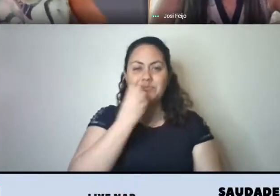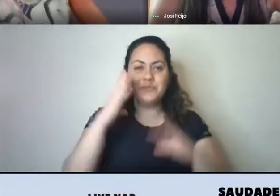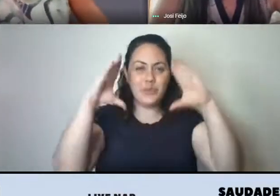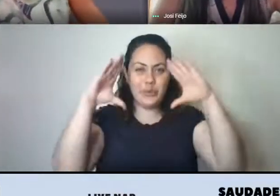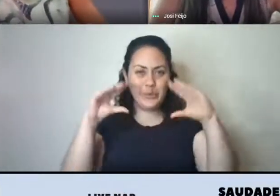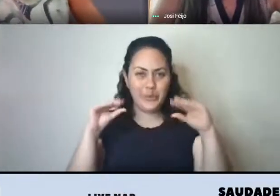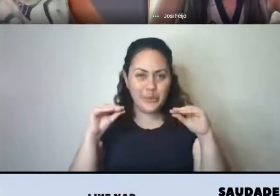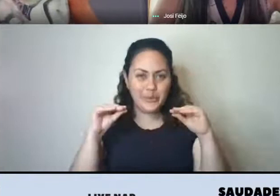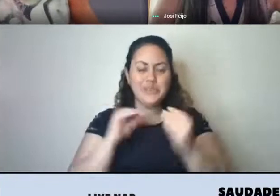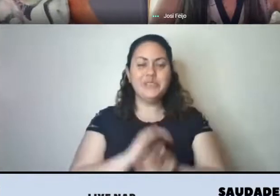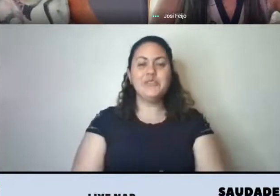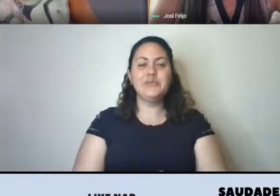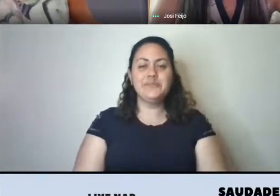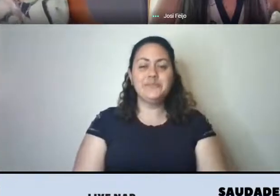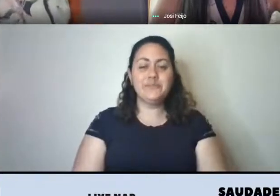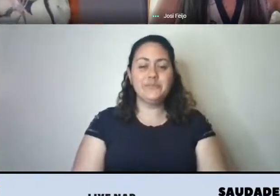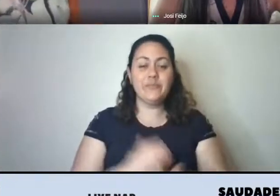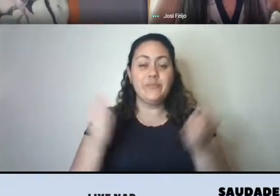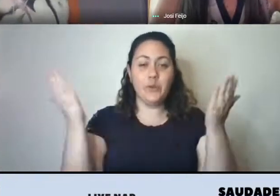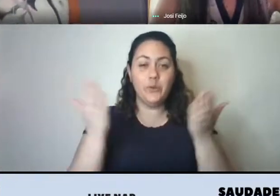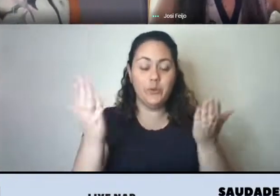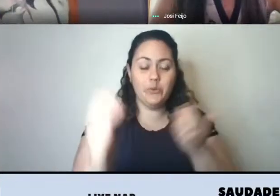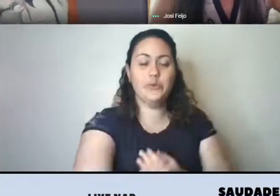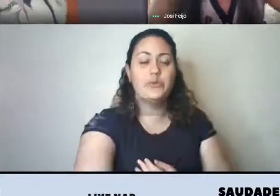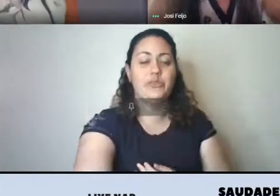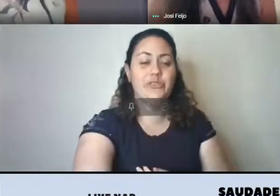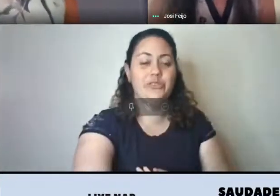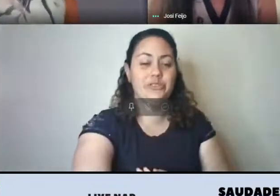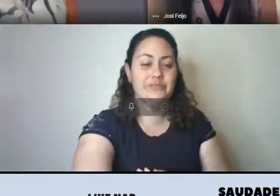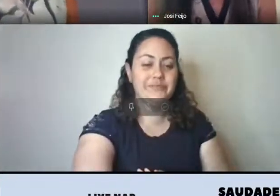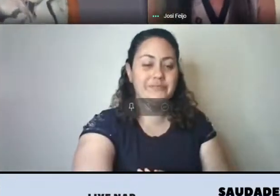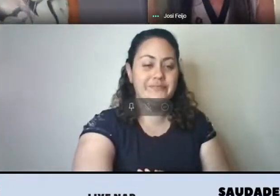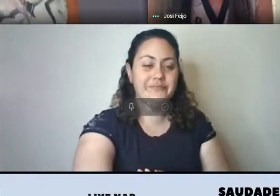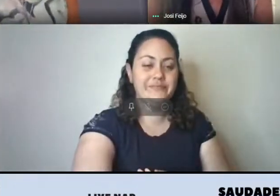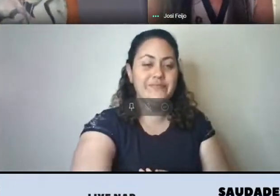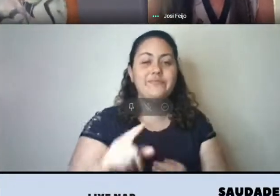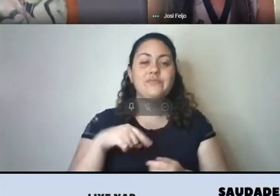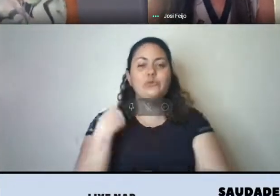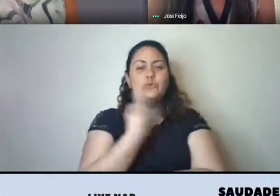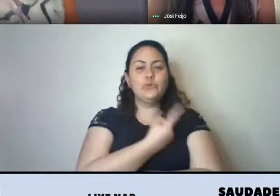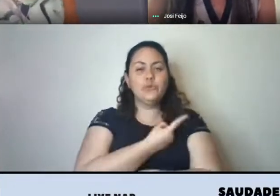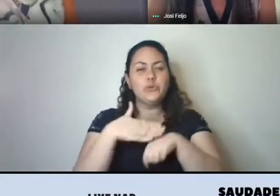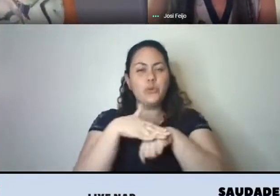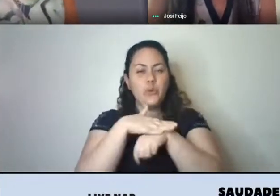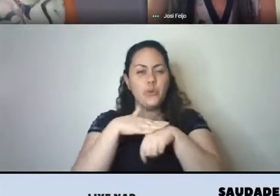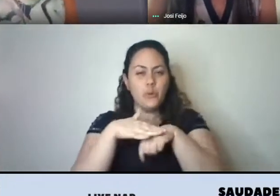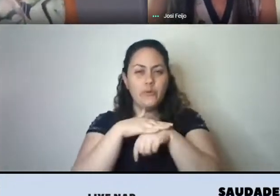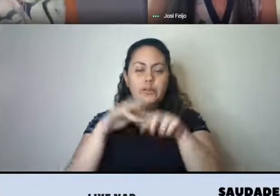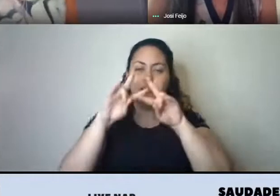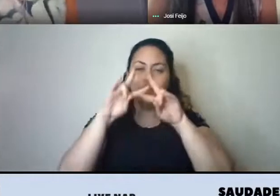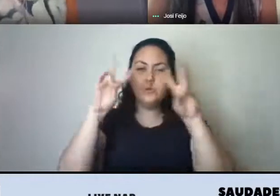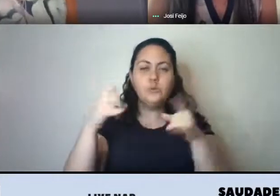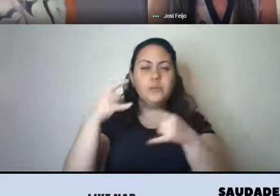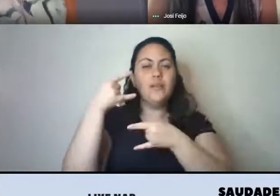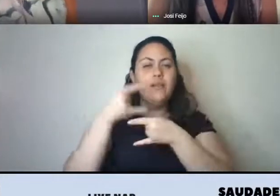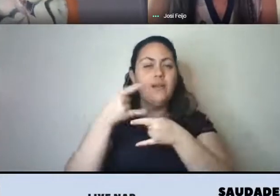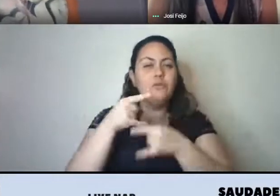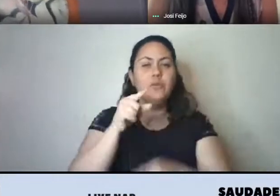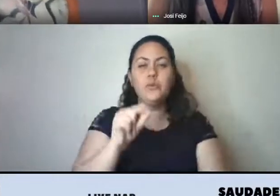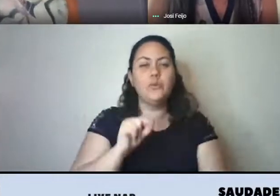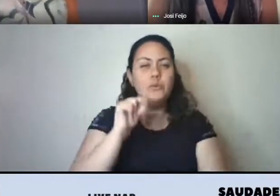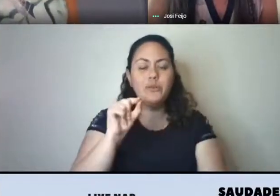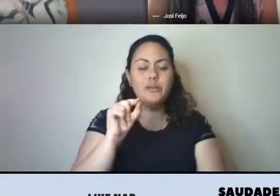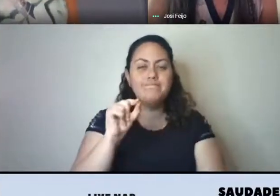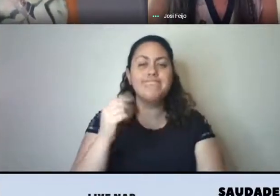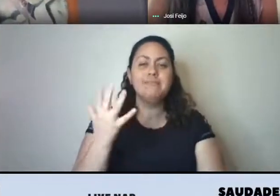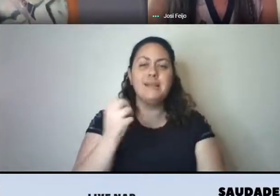Então, hoje a gente veio conversar um pouquinho com vocês sobre o tema da nossa live Que saudades